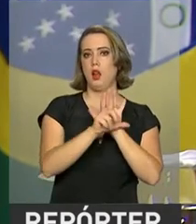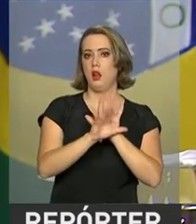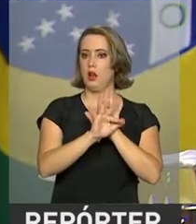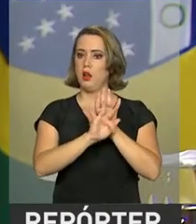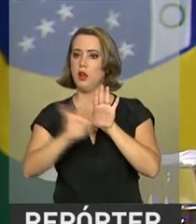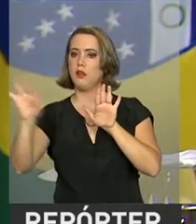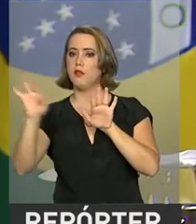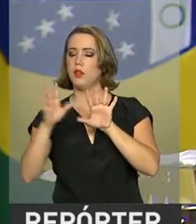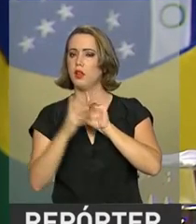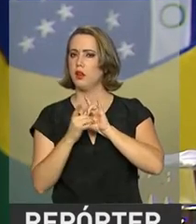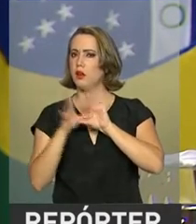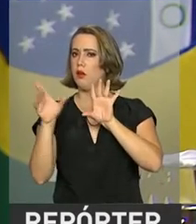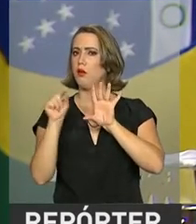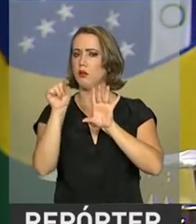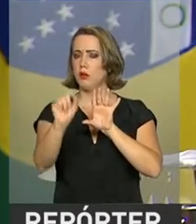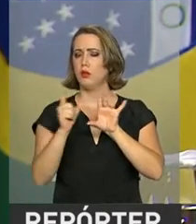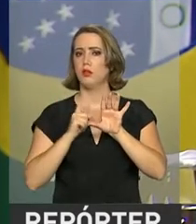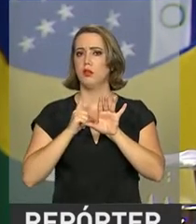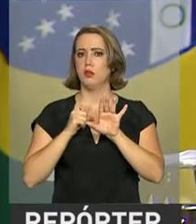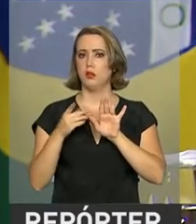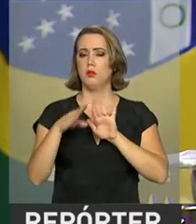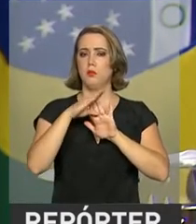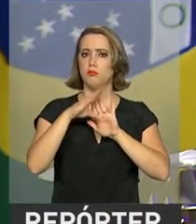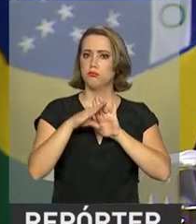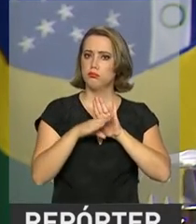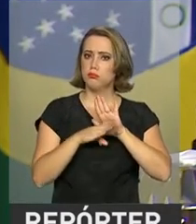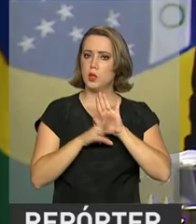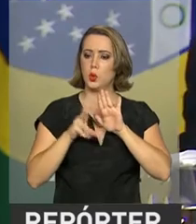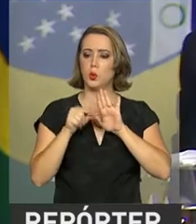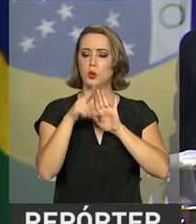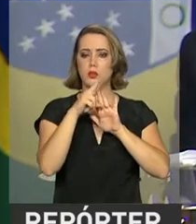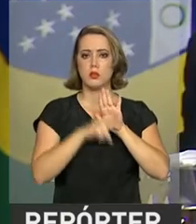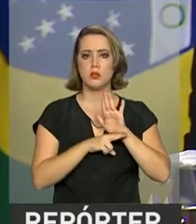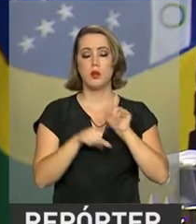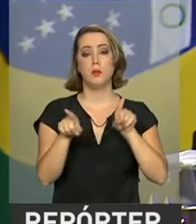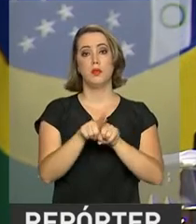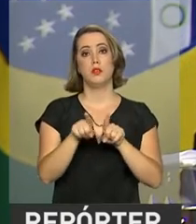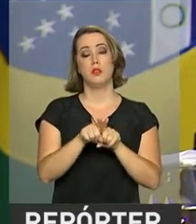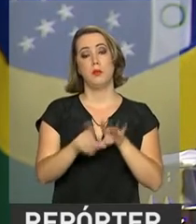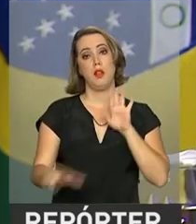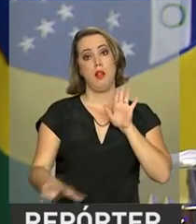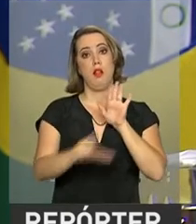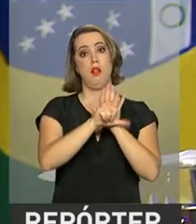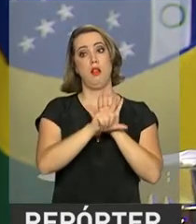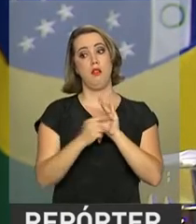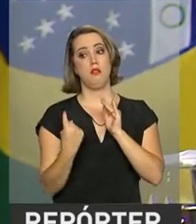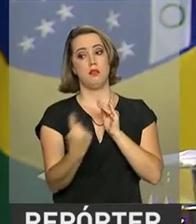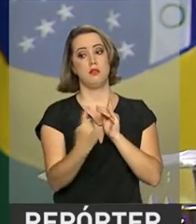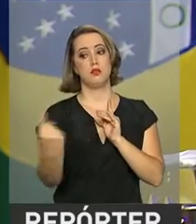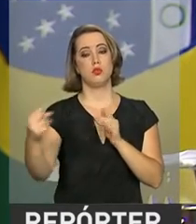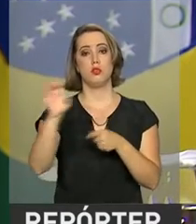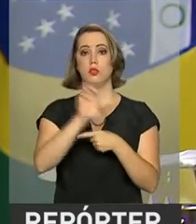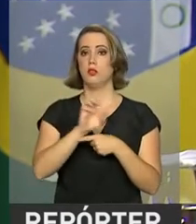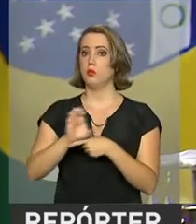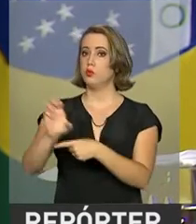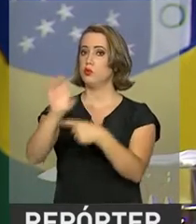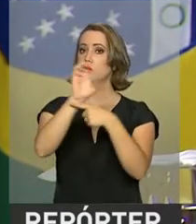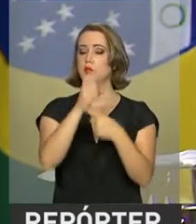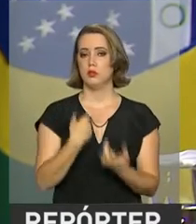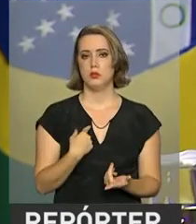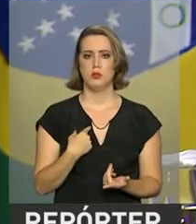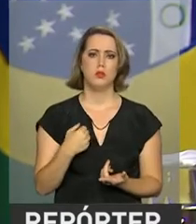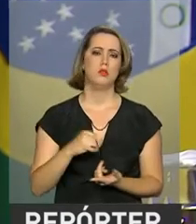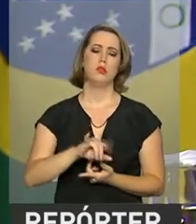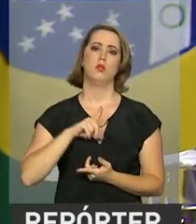autorizadora das chamadas contra partidas ea lei estadual fazendo as contra partidas sob pena de